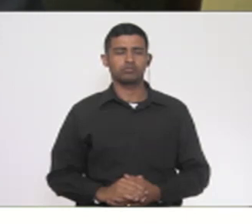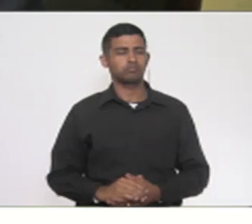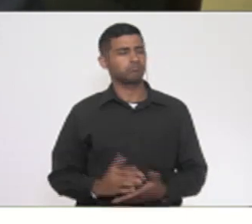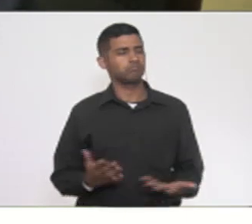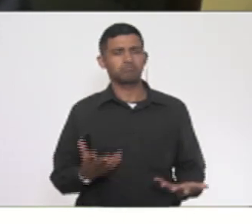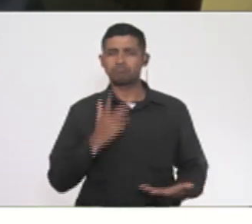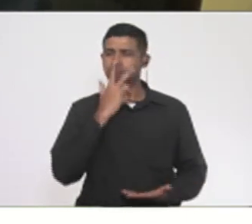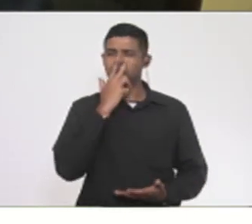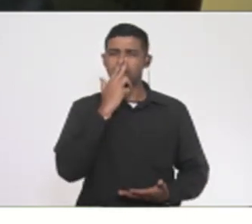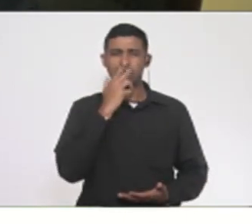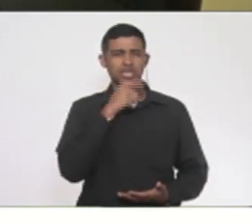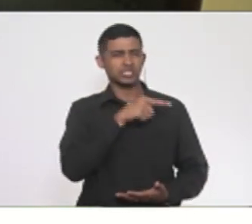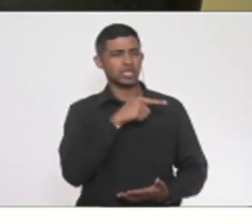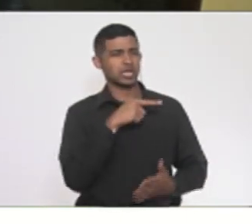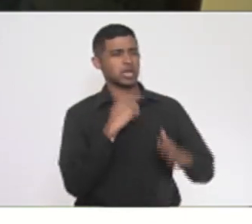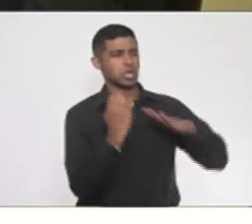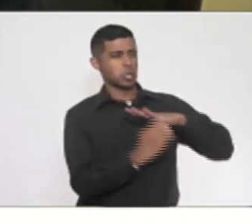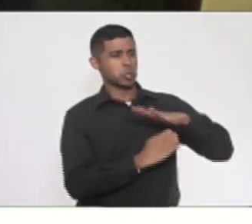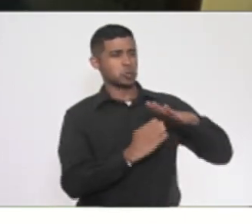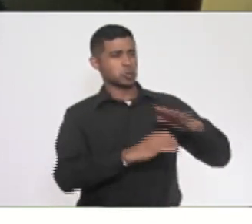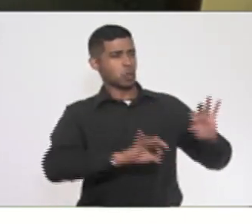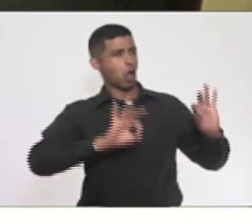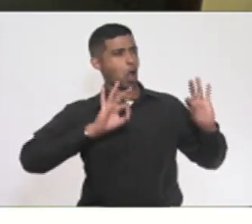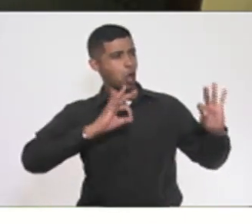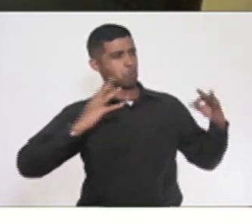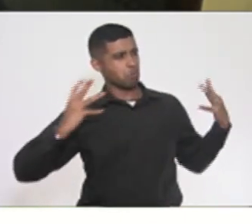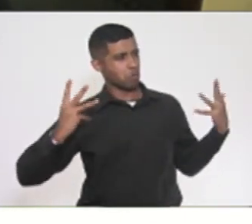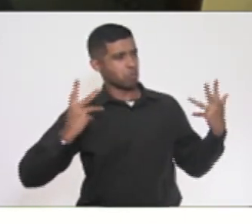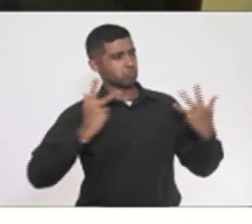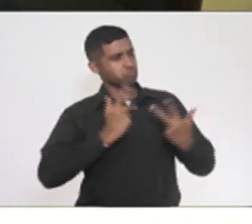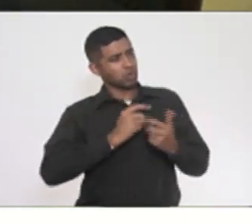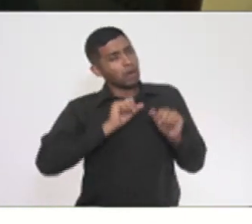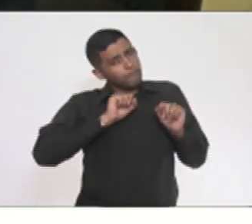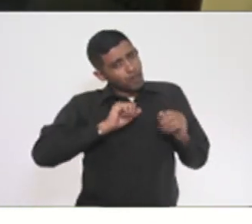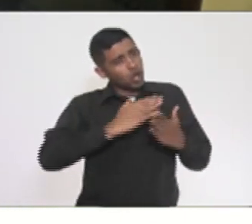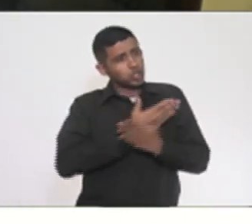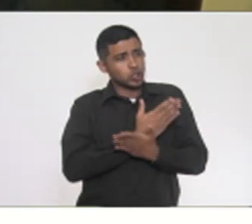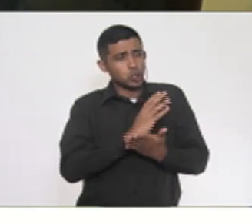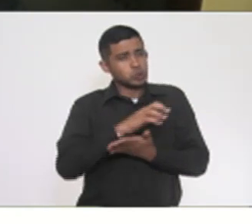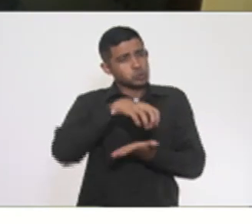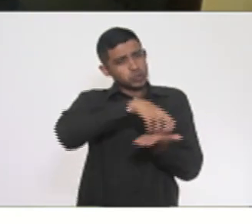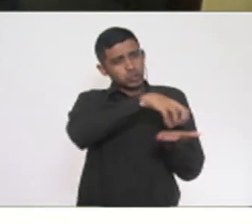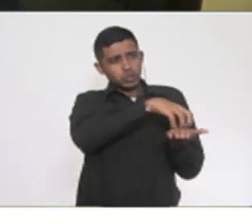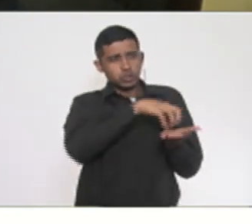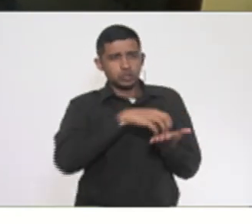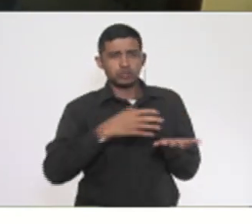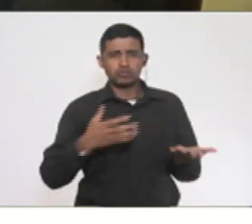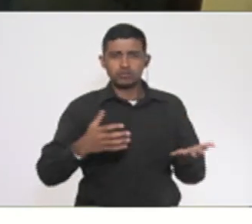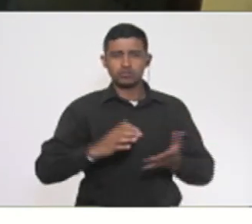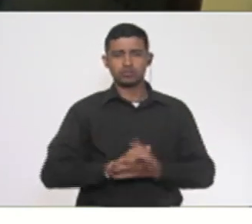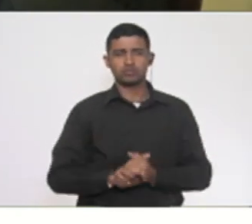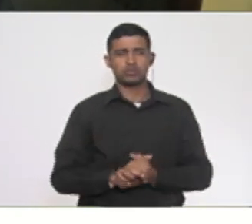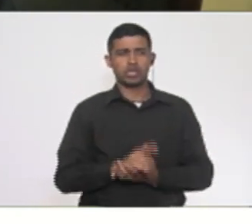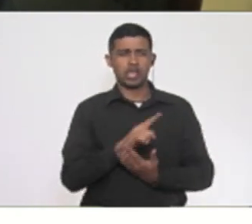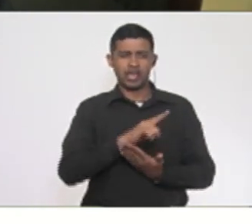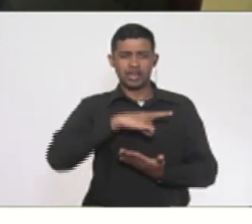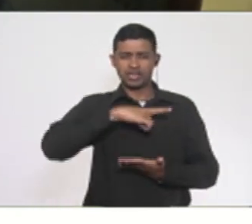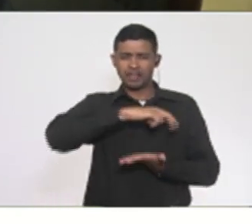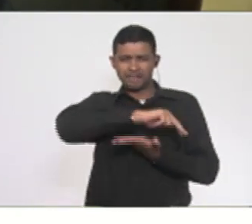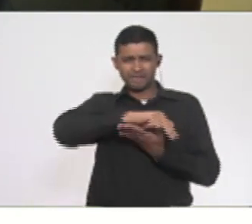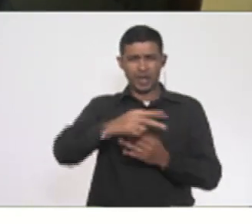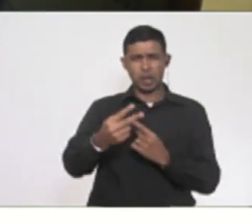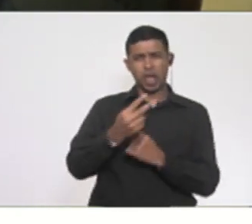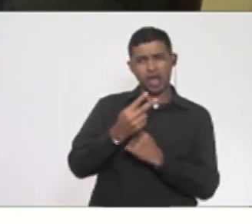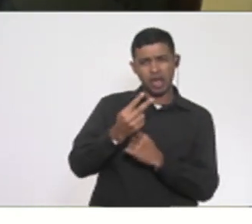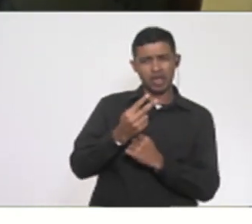empresa extraordinária, pode ser até em alguns segmentos, com as proteções que ela tem e o que ela faz com o mercado,